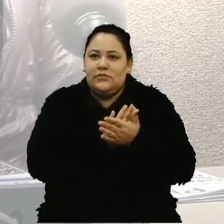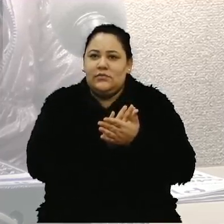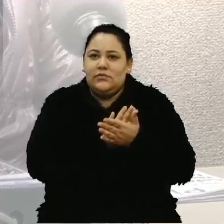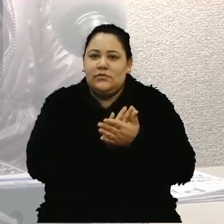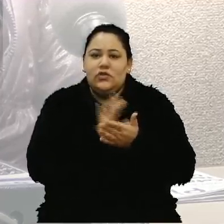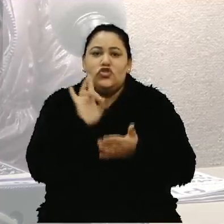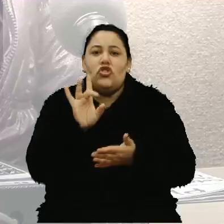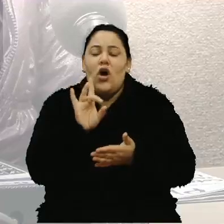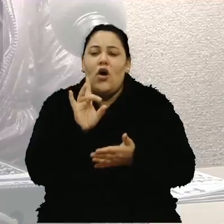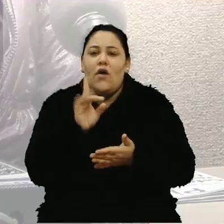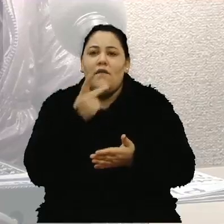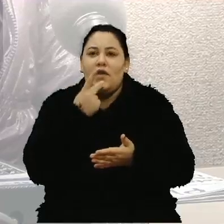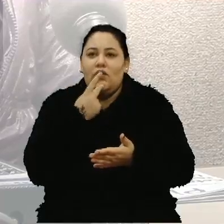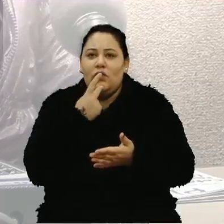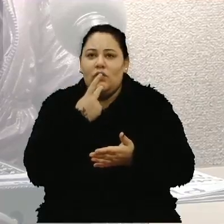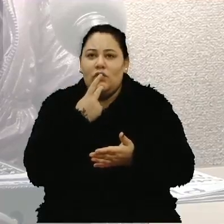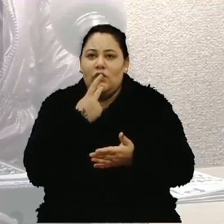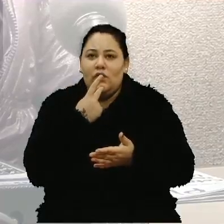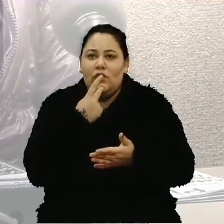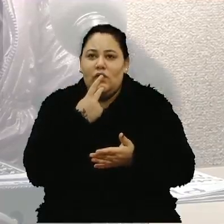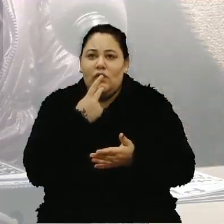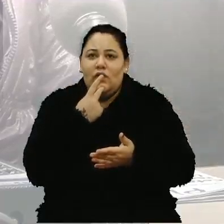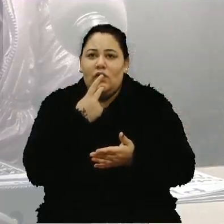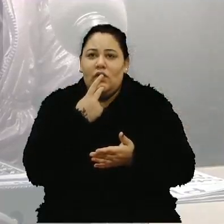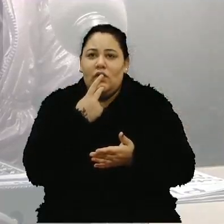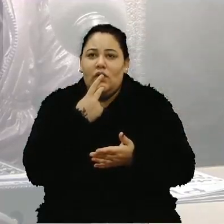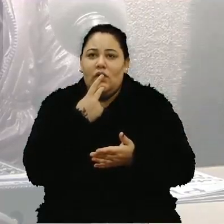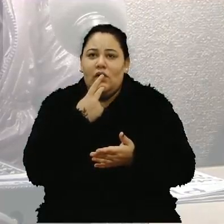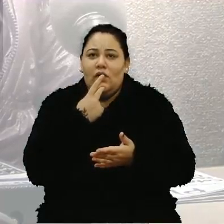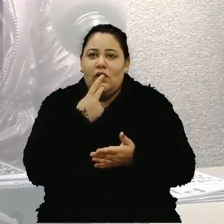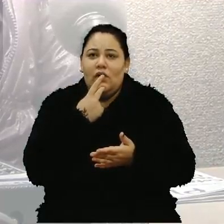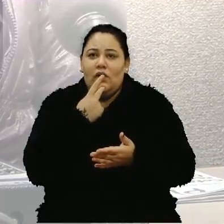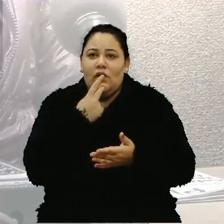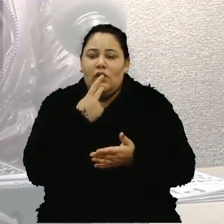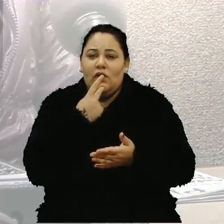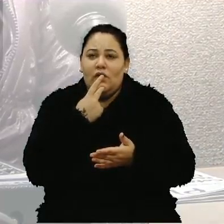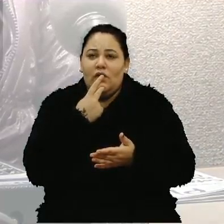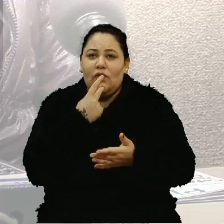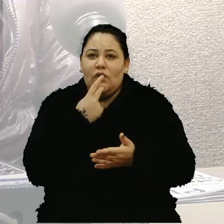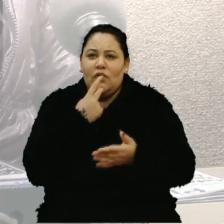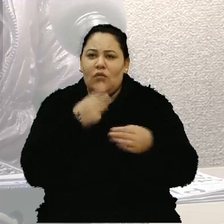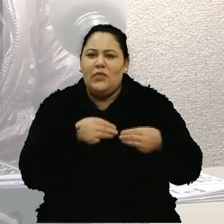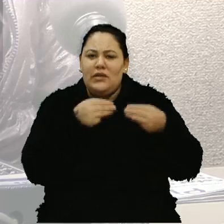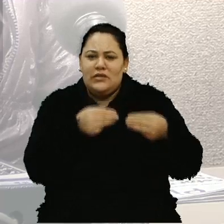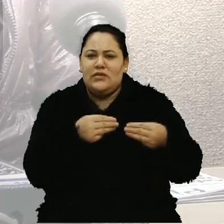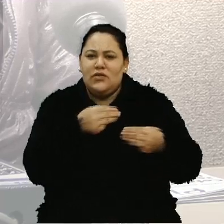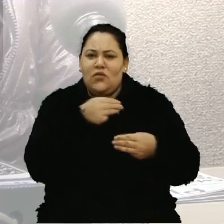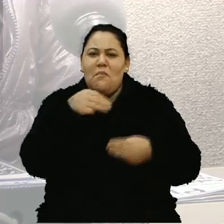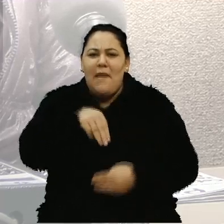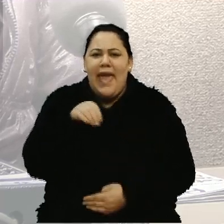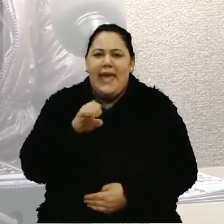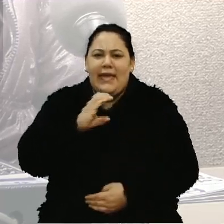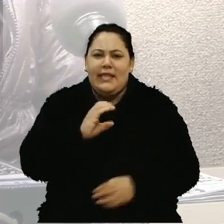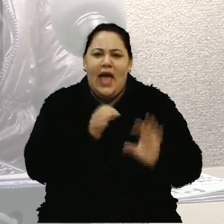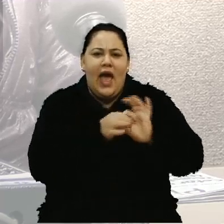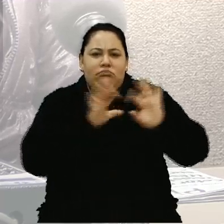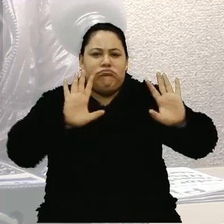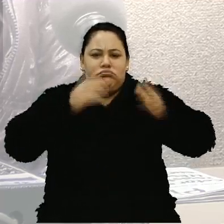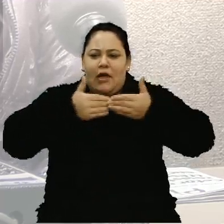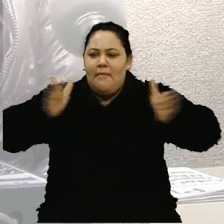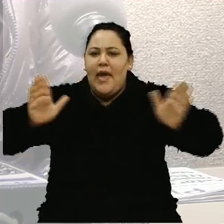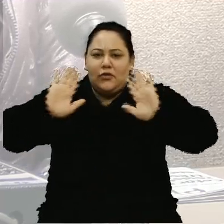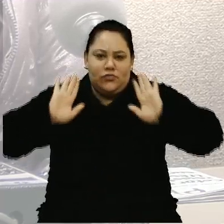ela iria o Ministério está à disposição. O MEC está à disposição. Foi